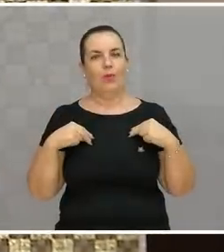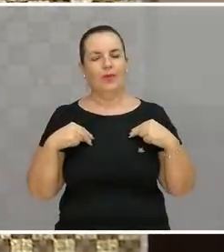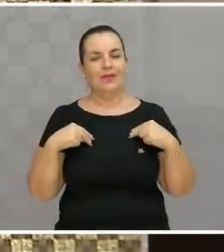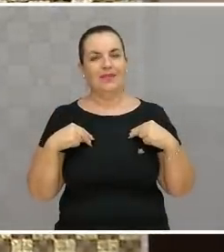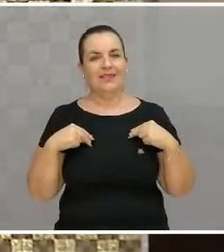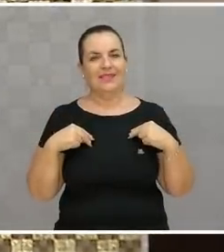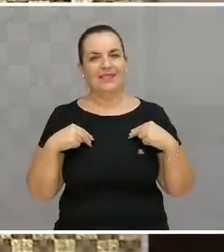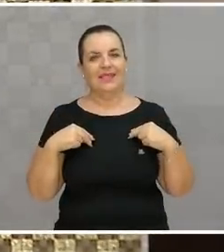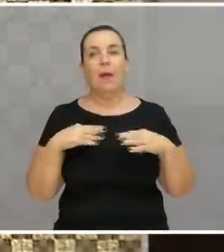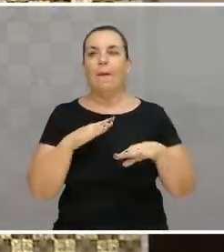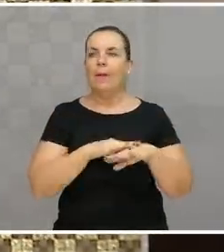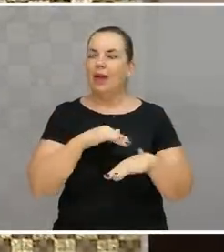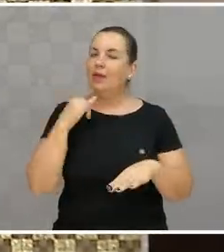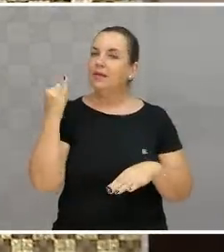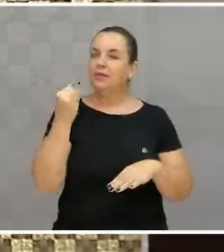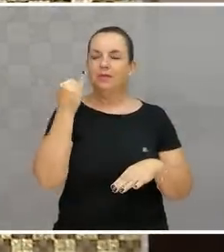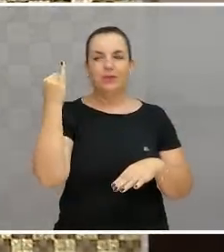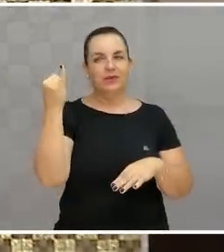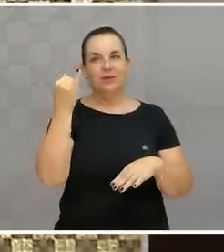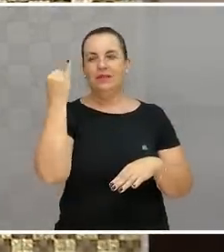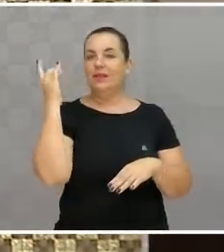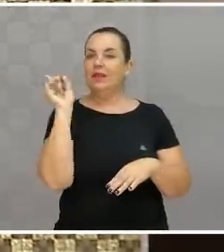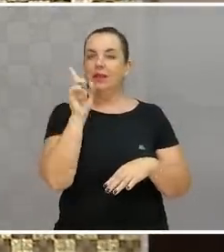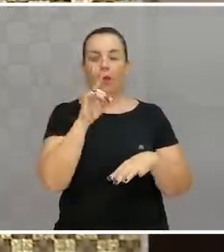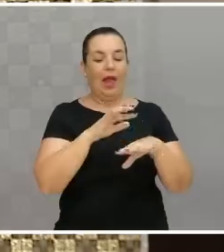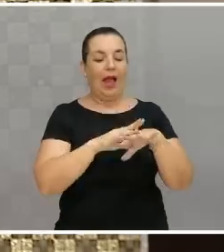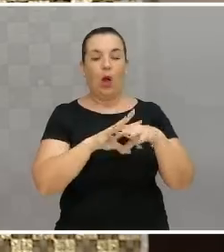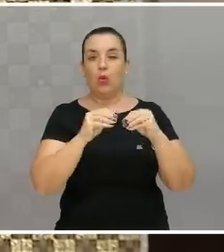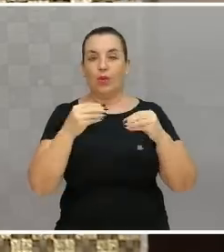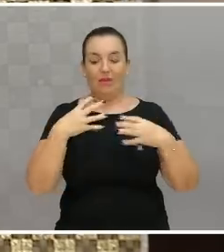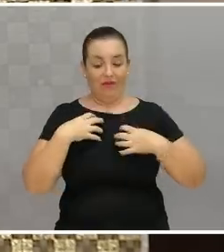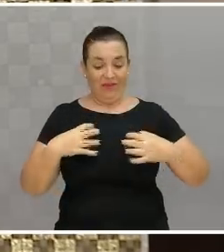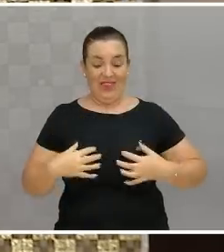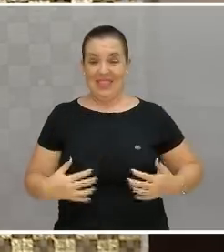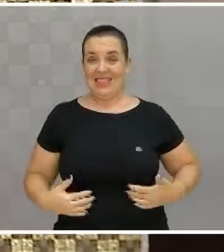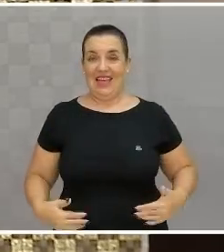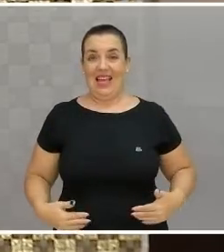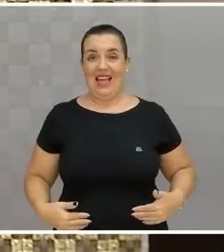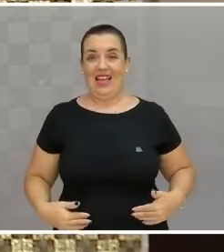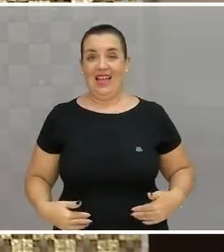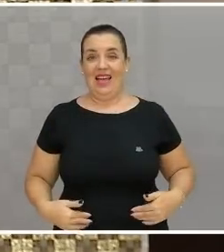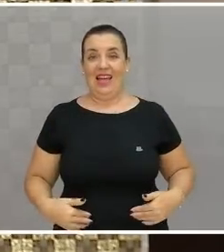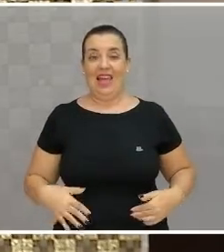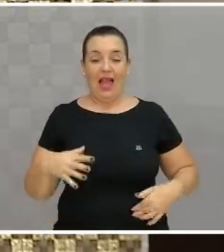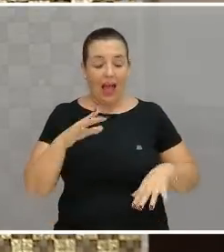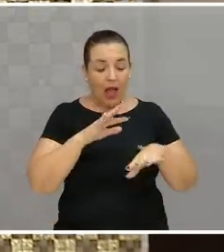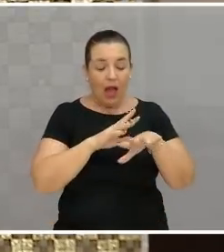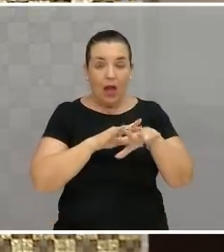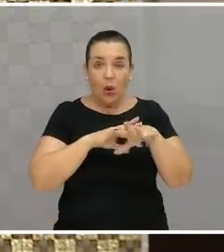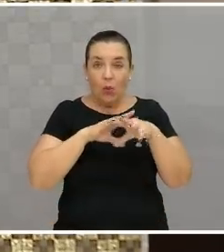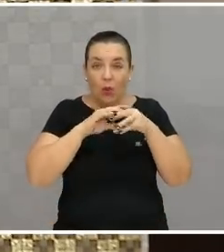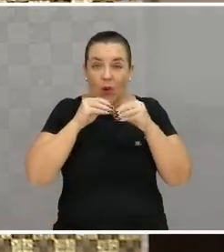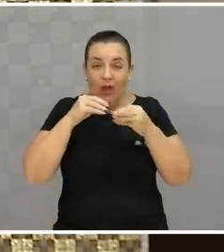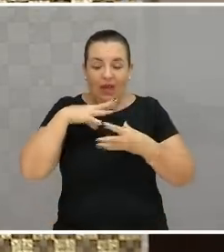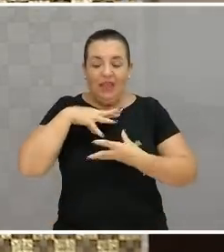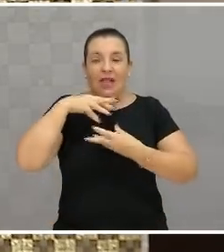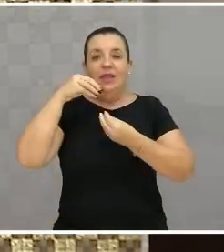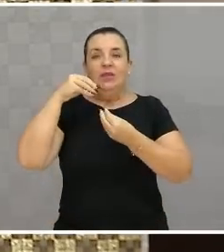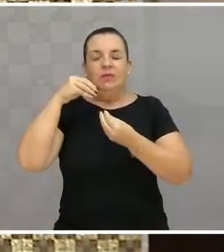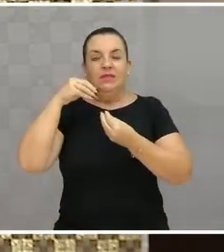O principal, entenda isso, não é a cura física, porque entenda que muitos vão morrer doentes,